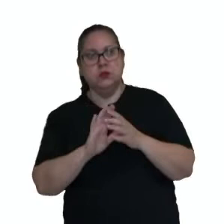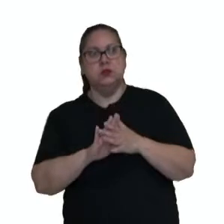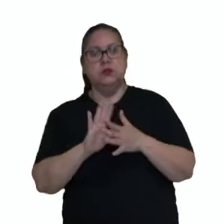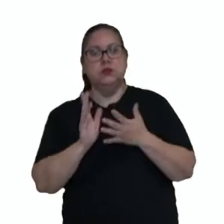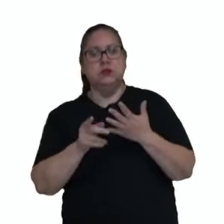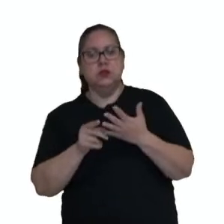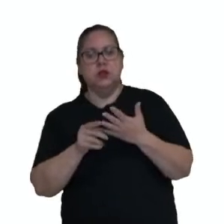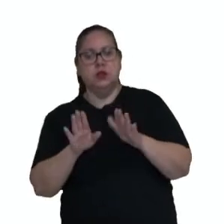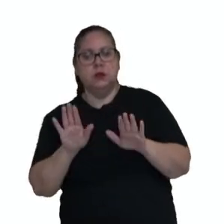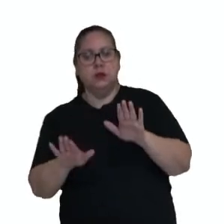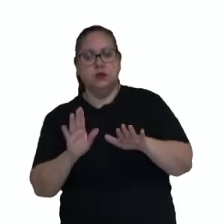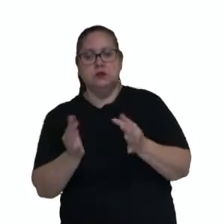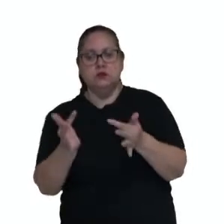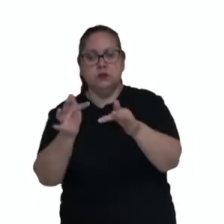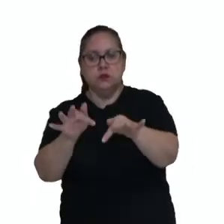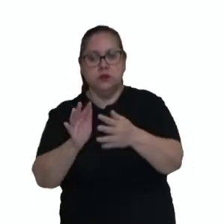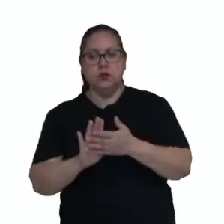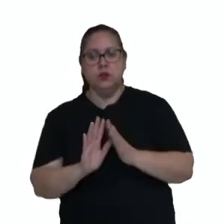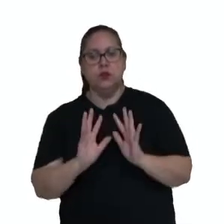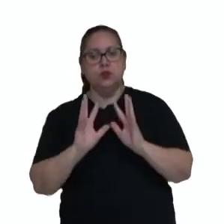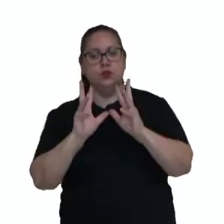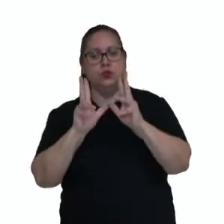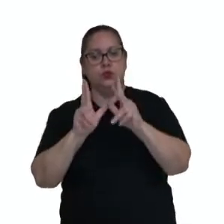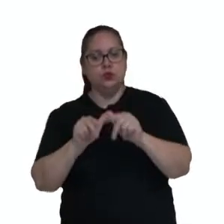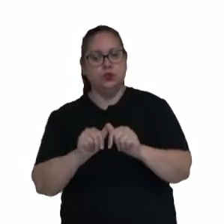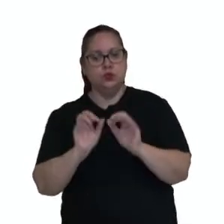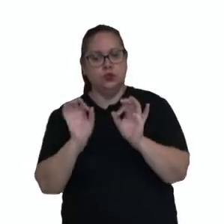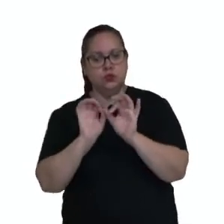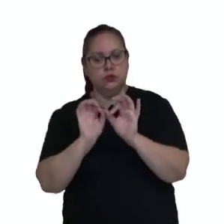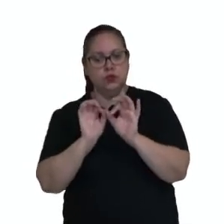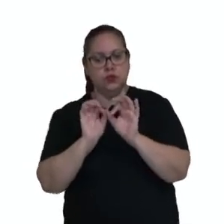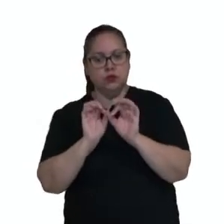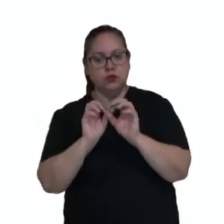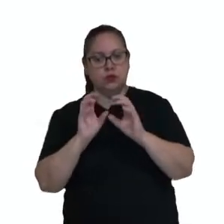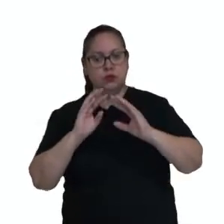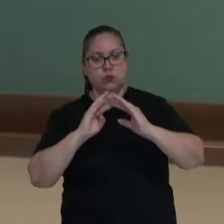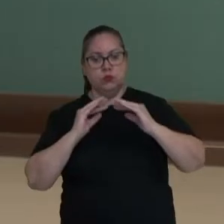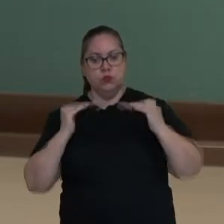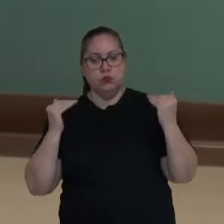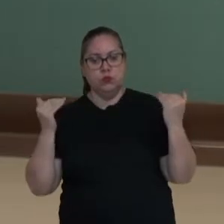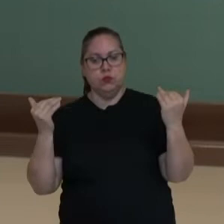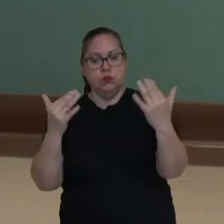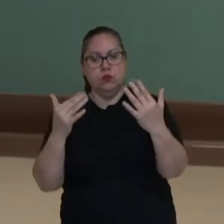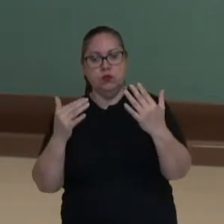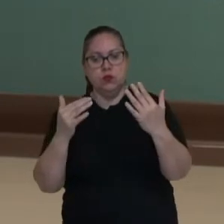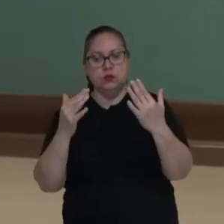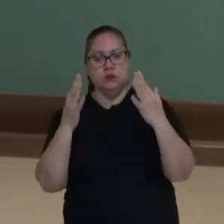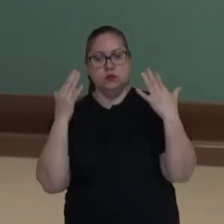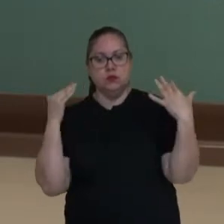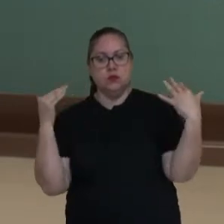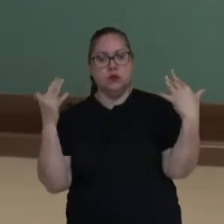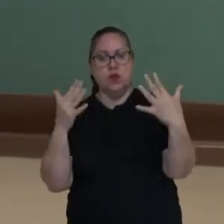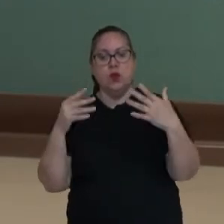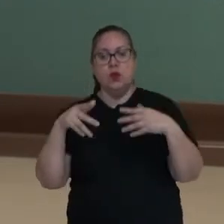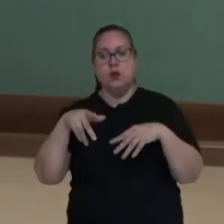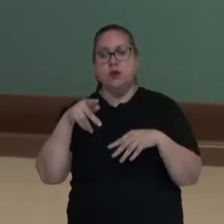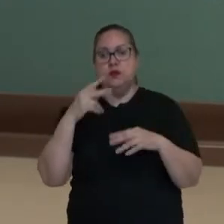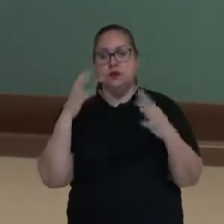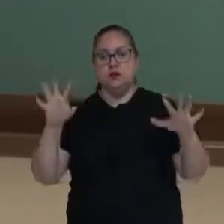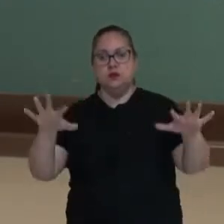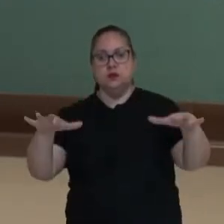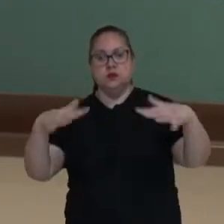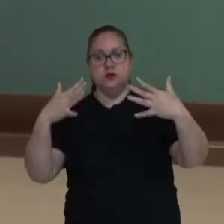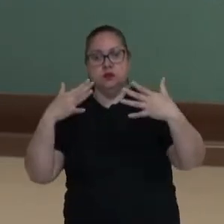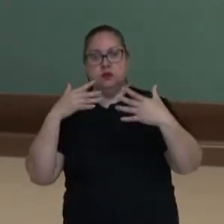a mediação final. Tudo deveria ser feito em público, nos chamados tribunais da razão. E aí